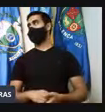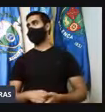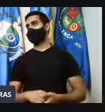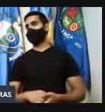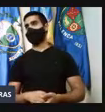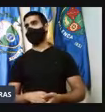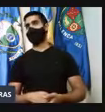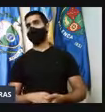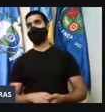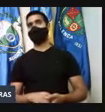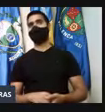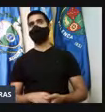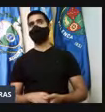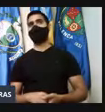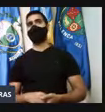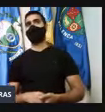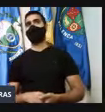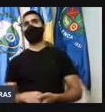8/12/2020.